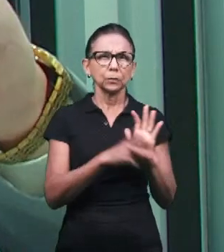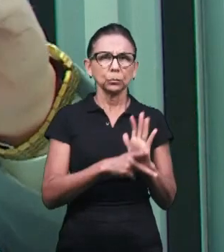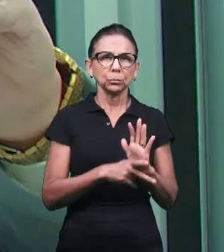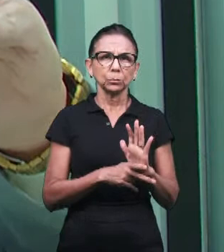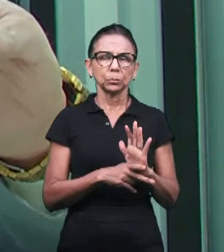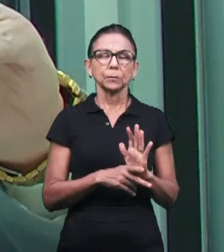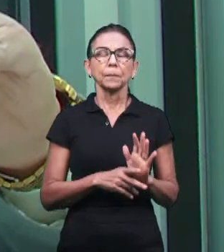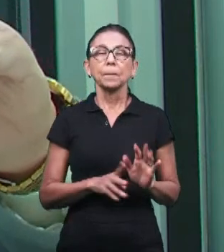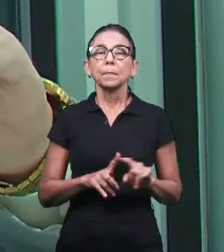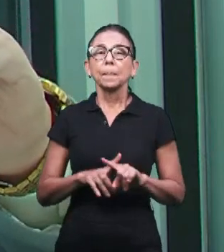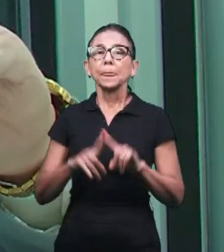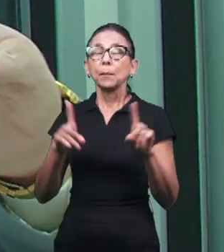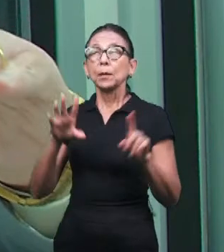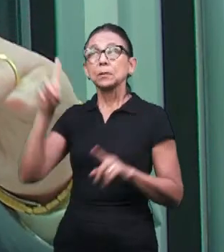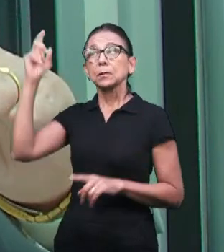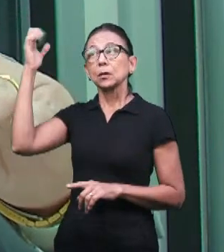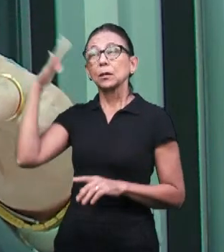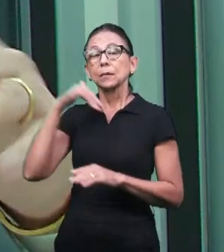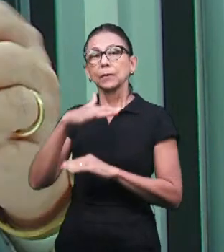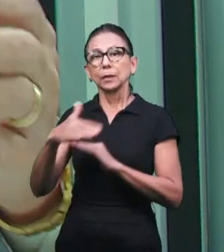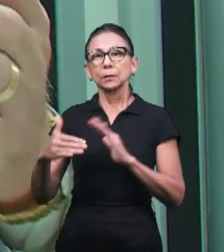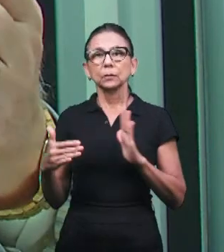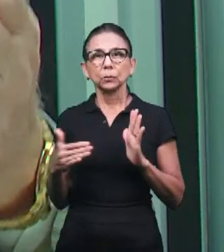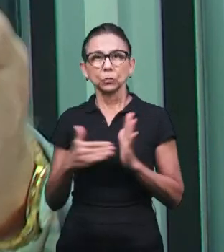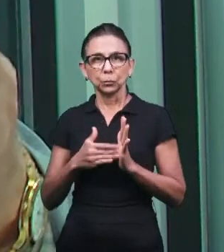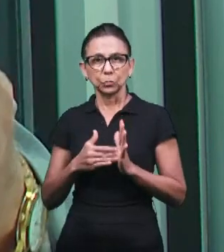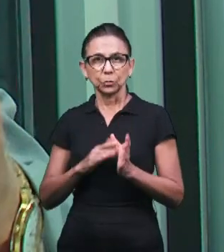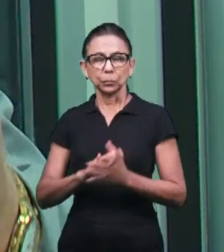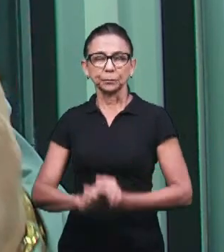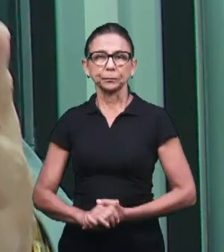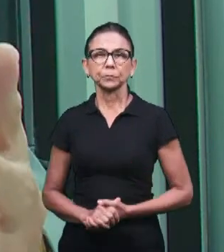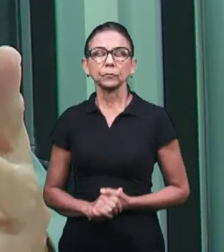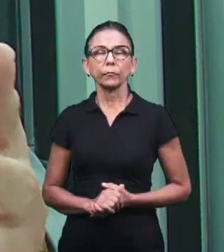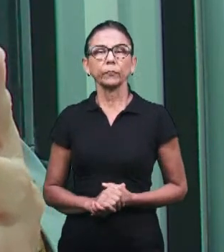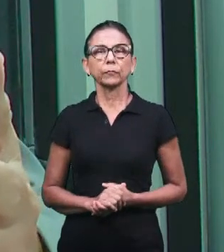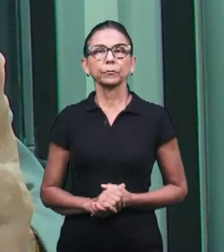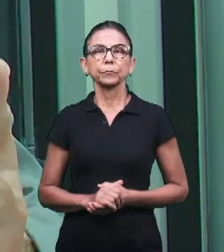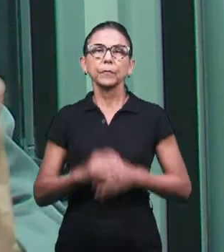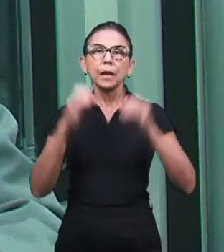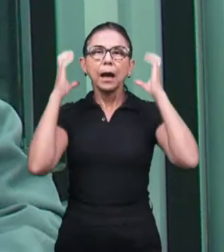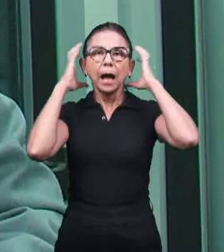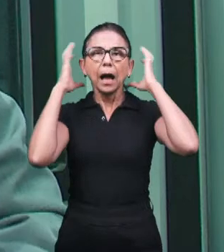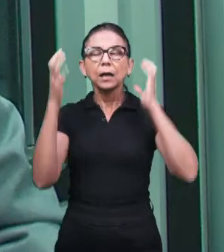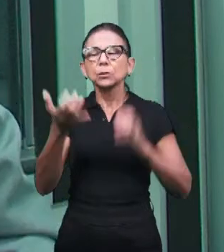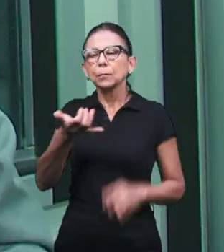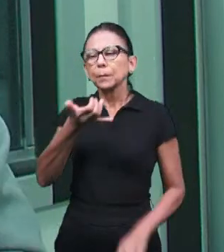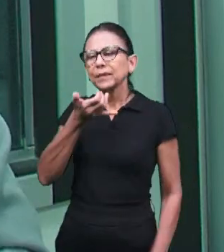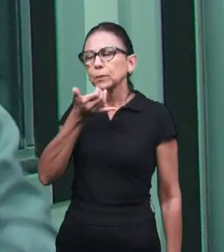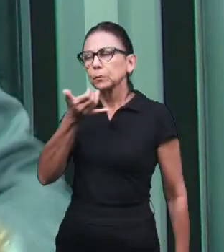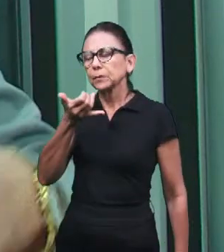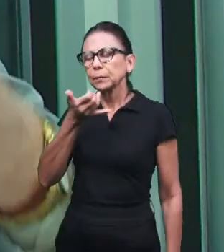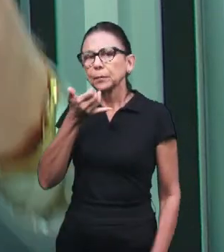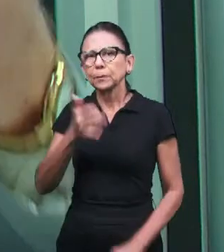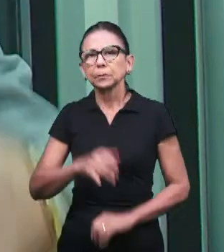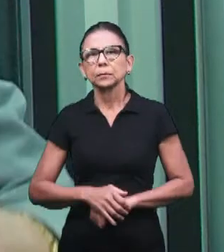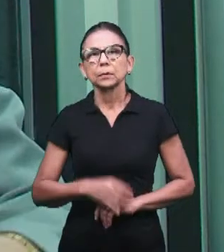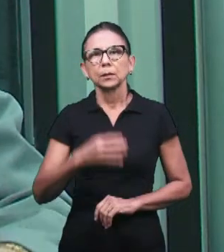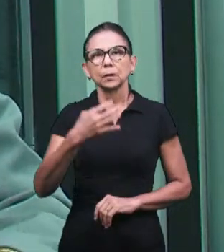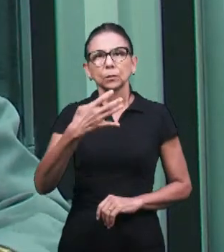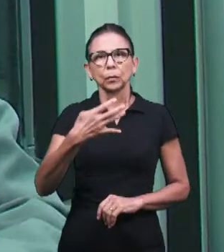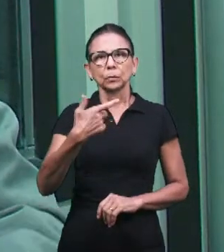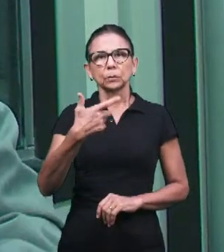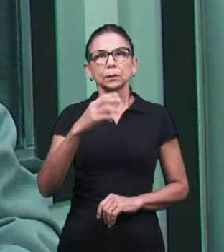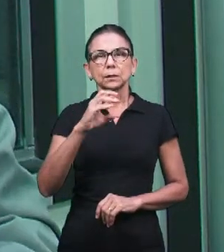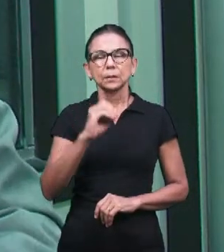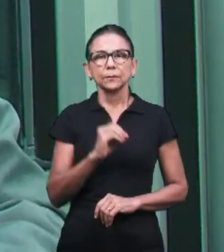tudo, a rede de rádio portátil que nós contratamos, com 420 rádios, não